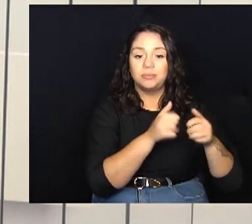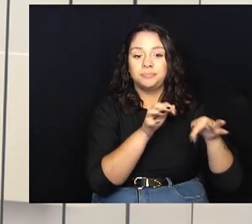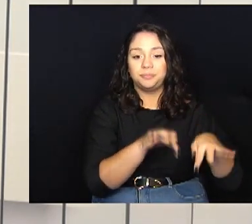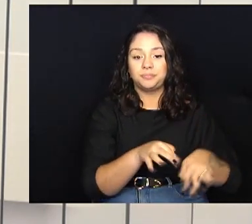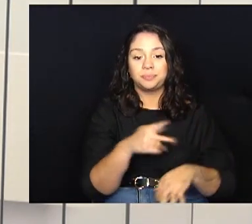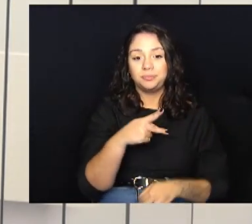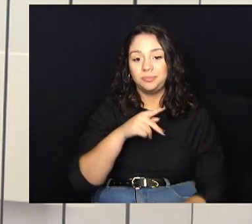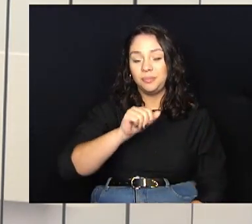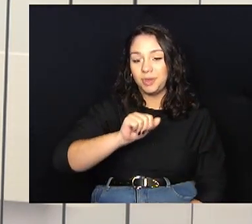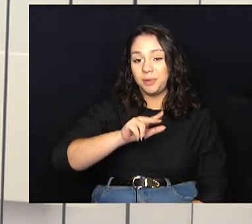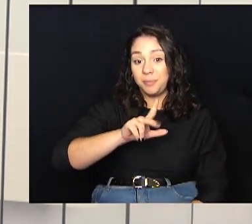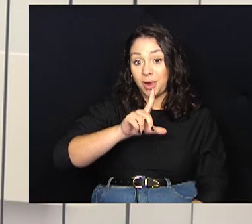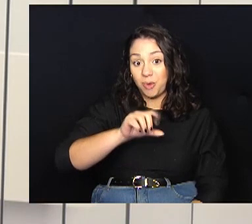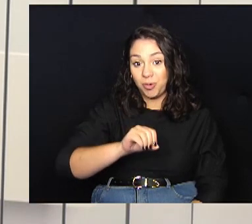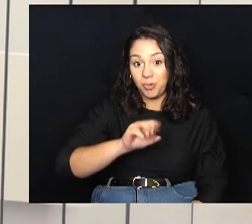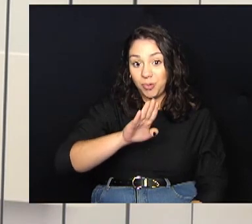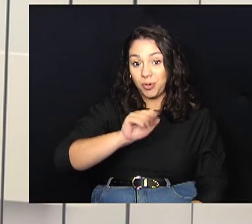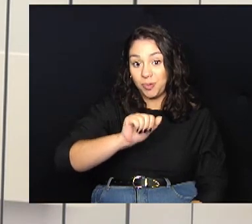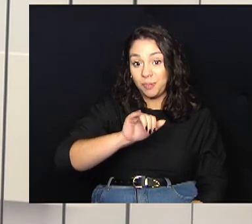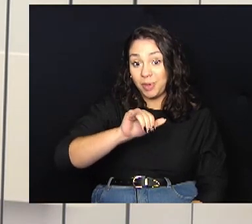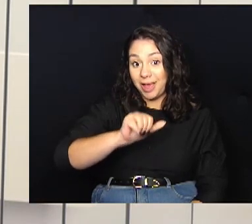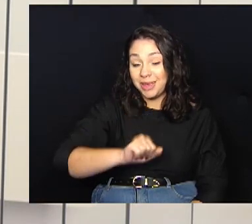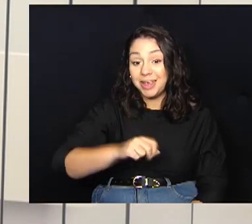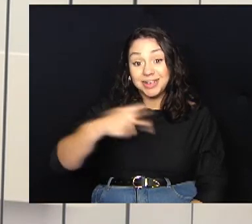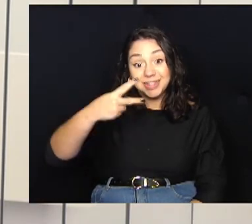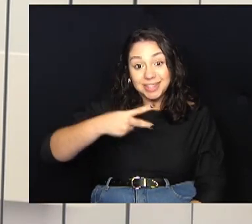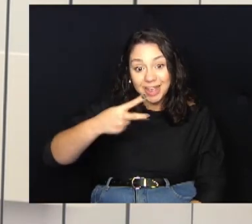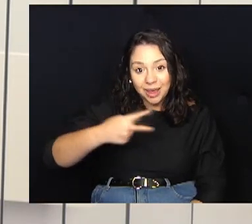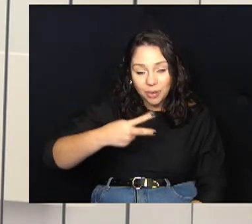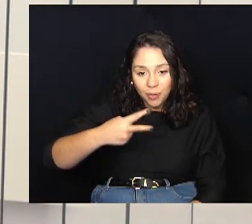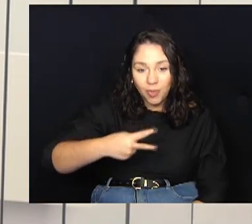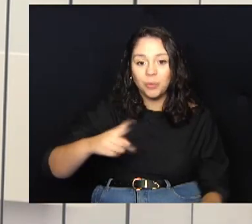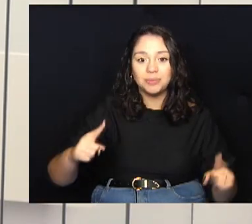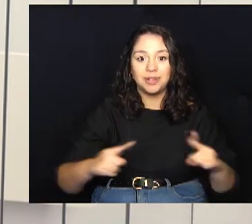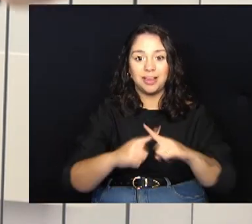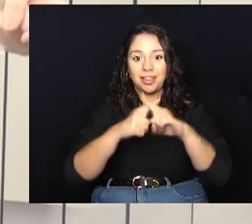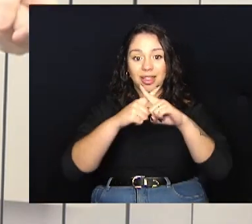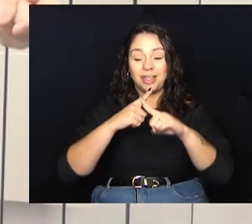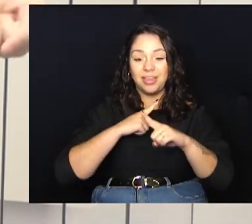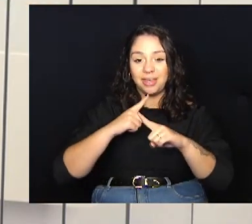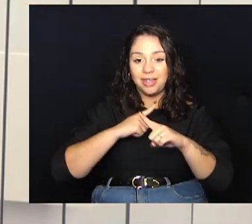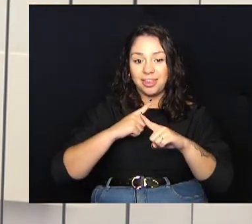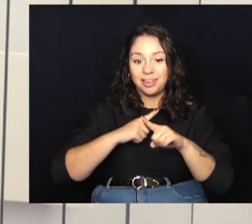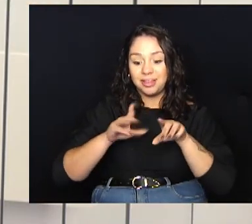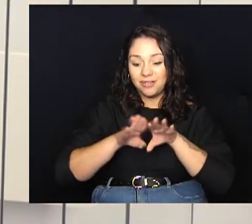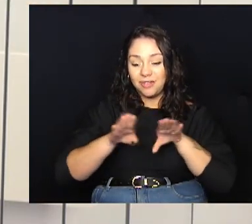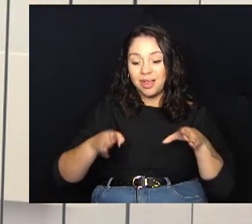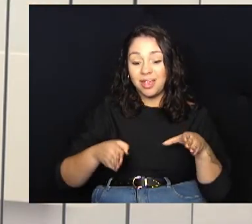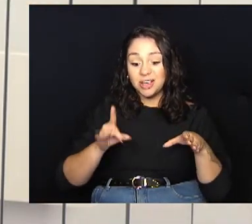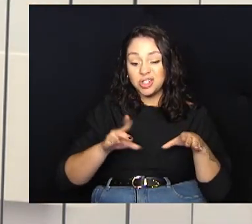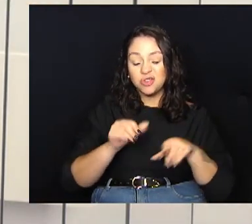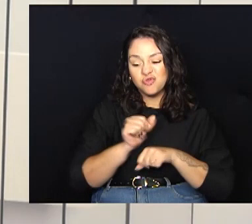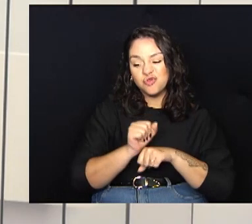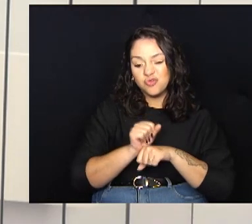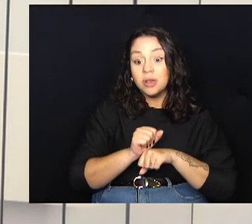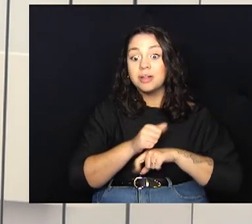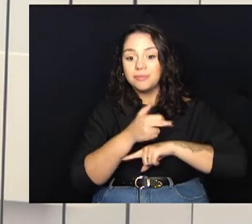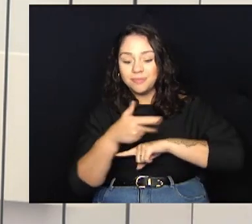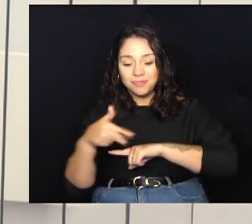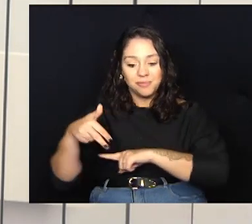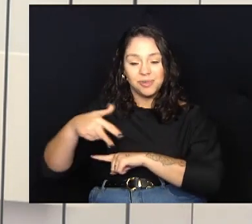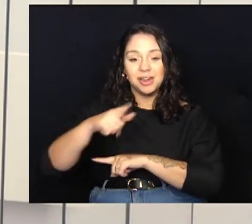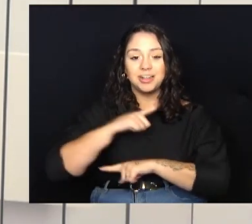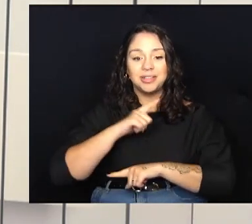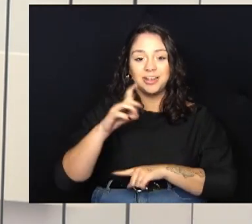Baia de novo ele segundo a partida consecutiva que o atleta sai do banco de reservas e garante os